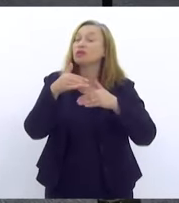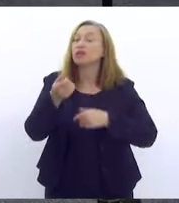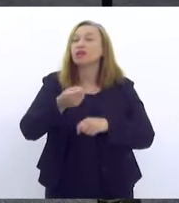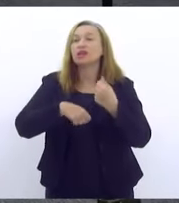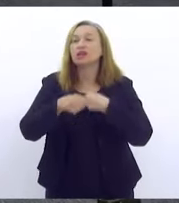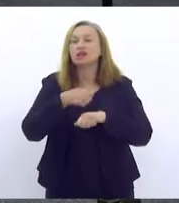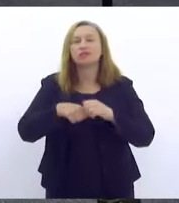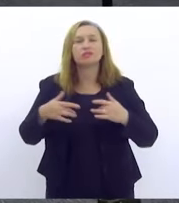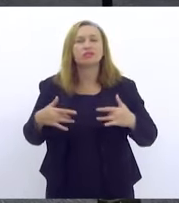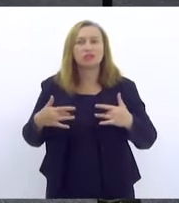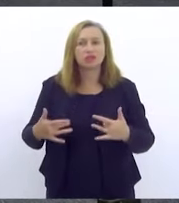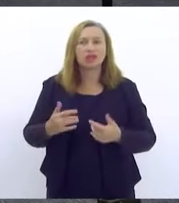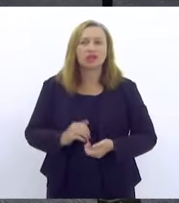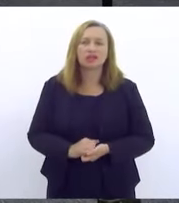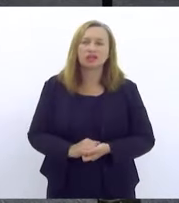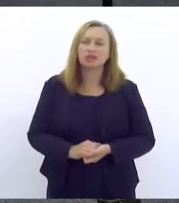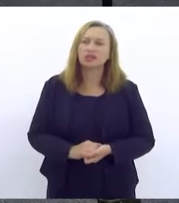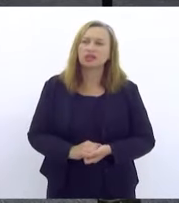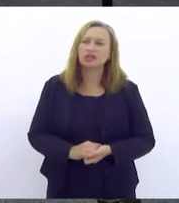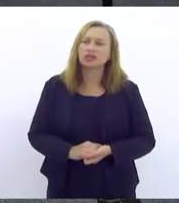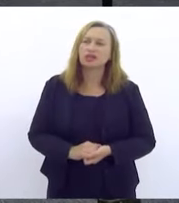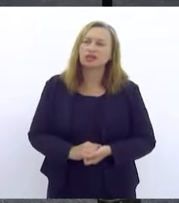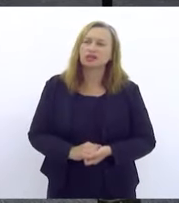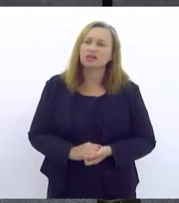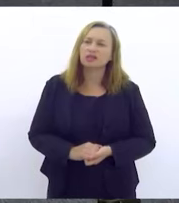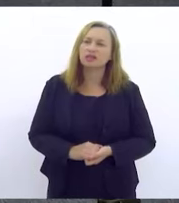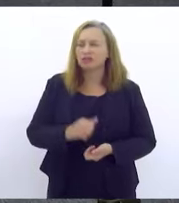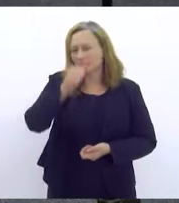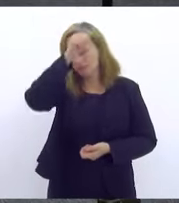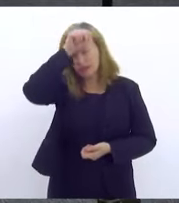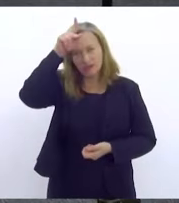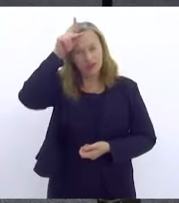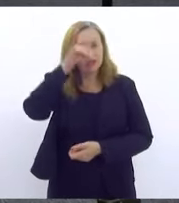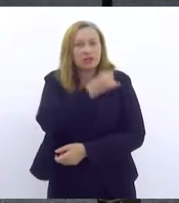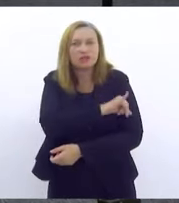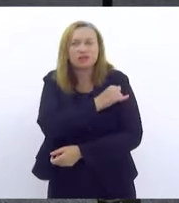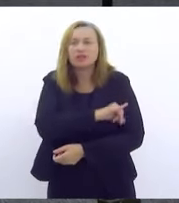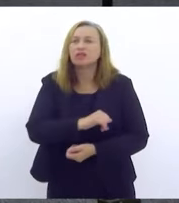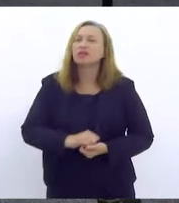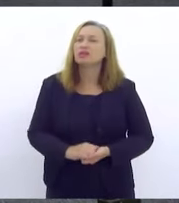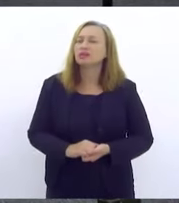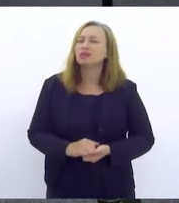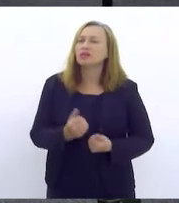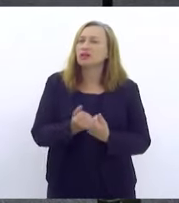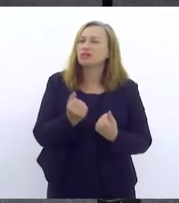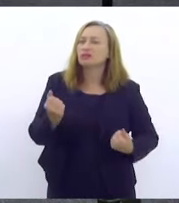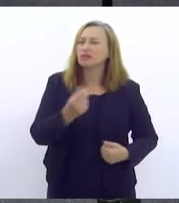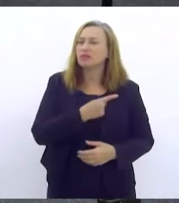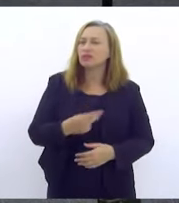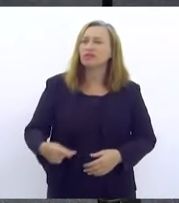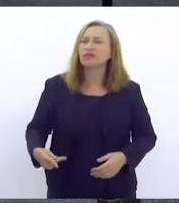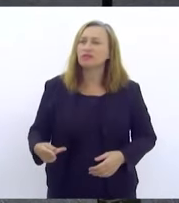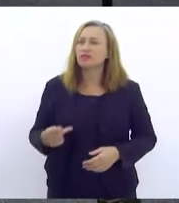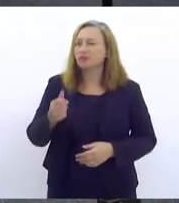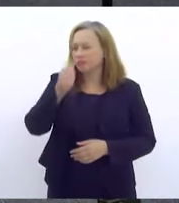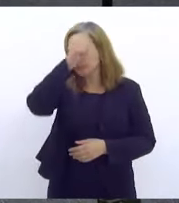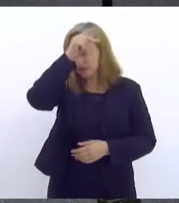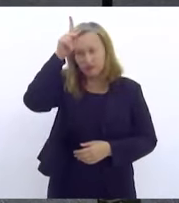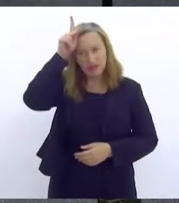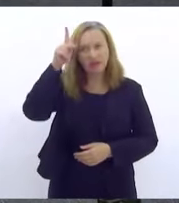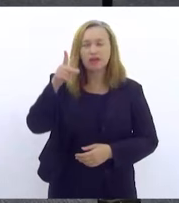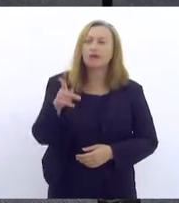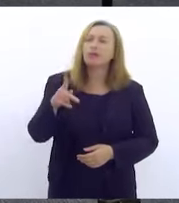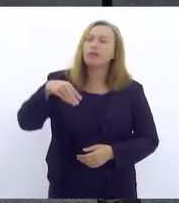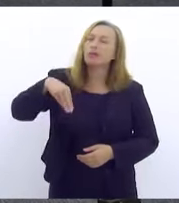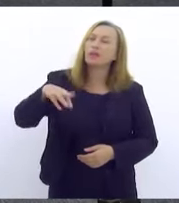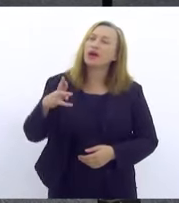Economia Solidária da Prefeitura do Rio, ele é o atual vice-prefeito de Maricá, licenciado para